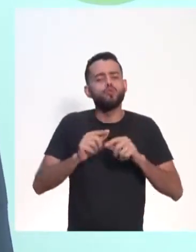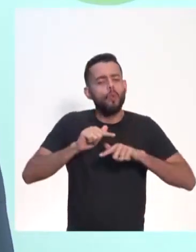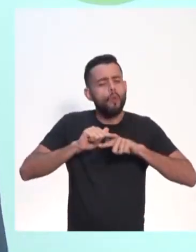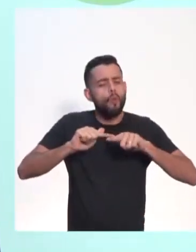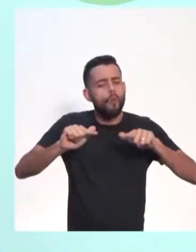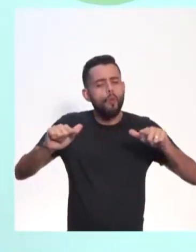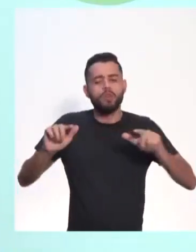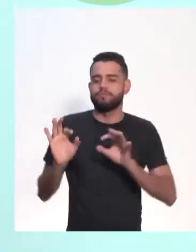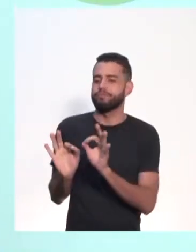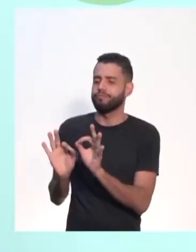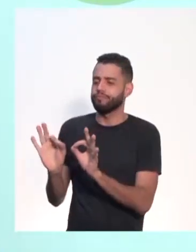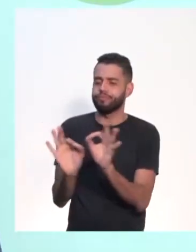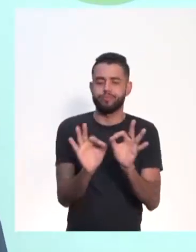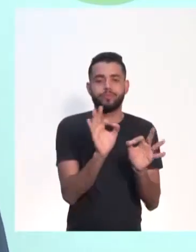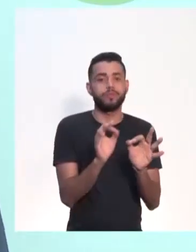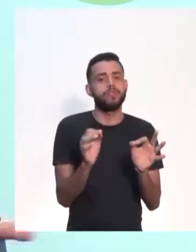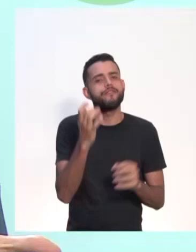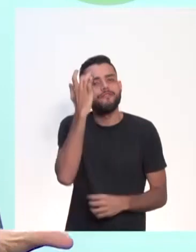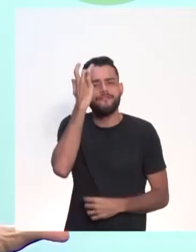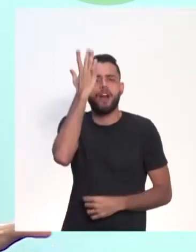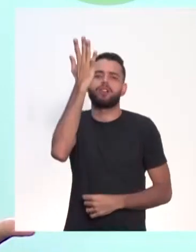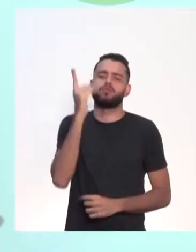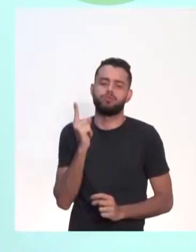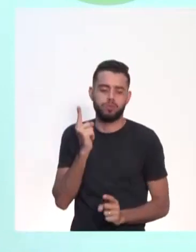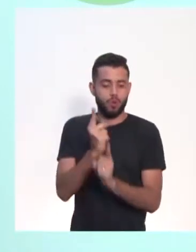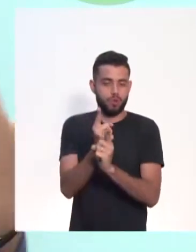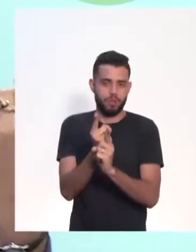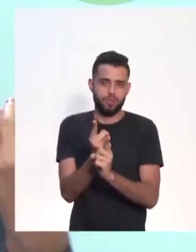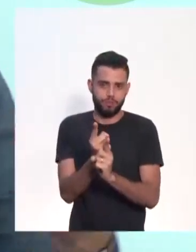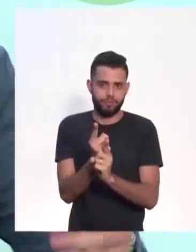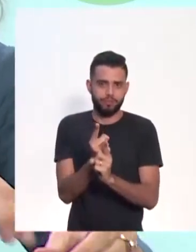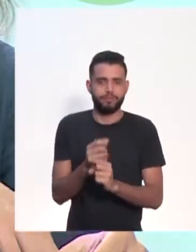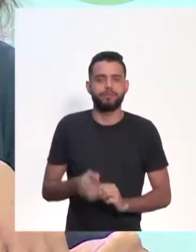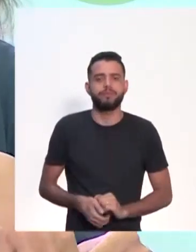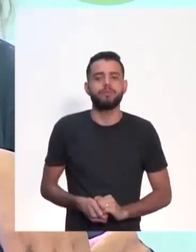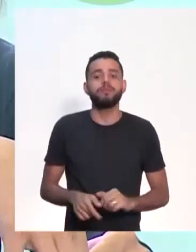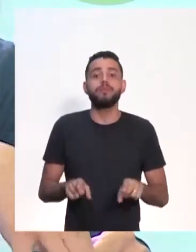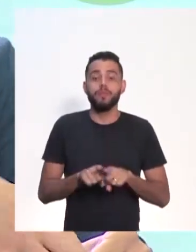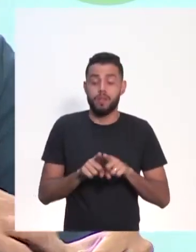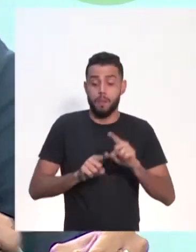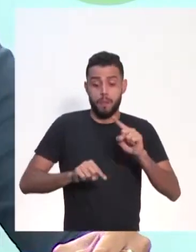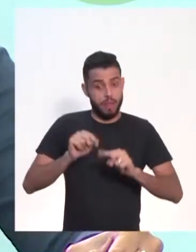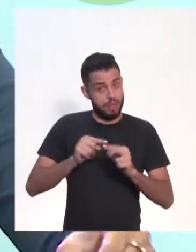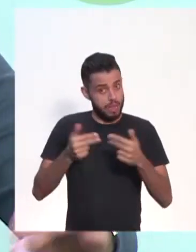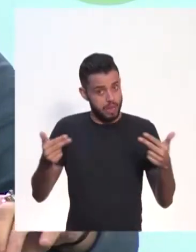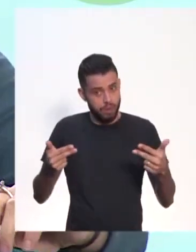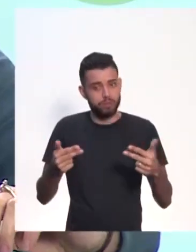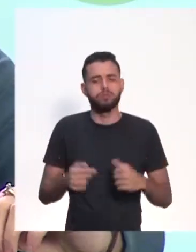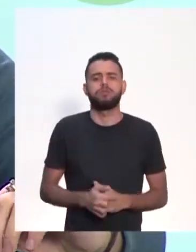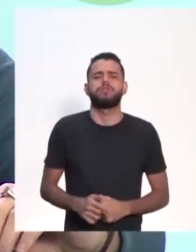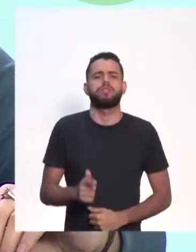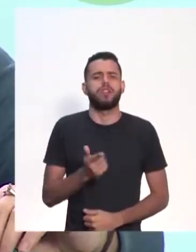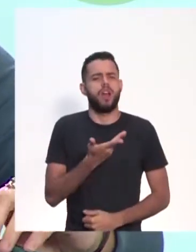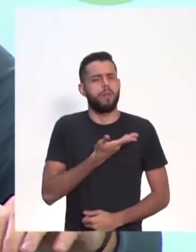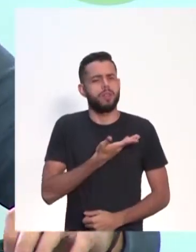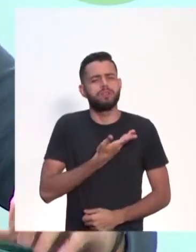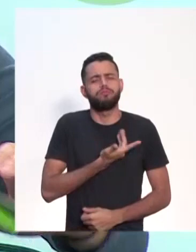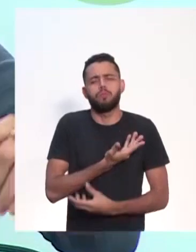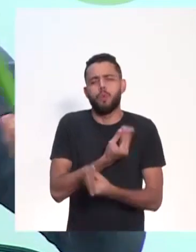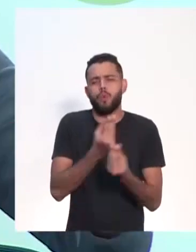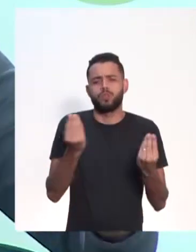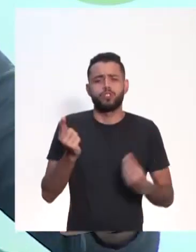para que a gente possa encontrá-las. E falando no material, tem muita gente, eu tinha muitas amigas, que adoravam